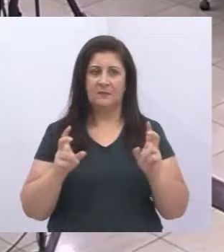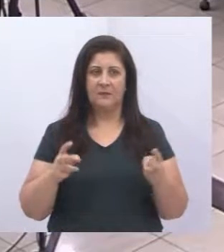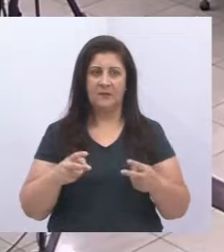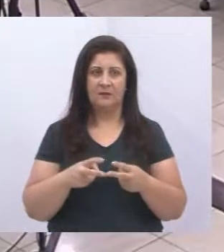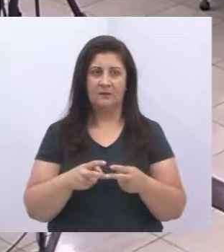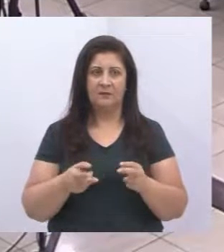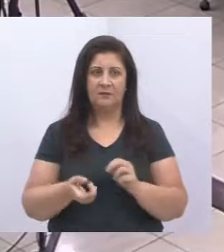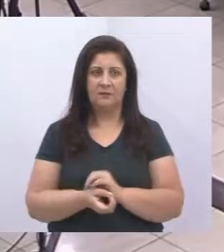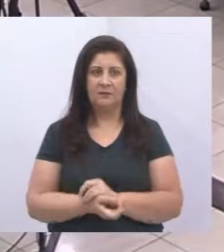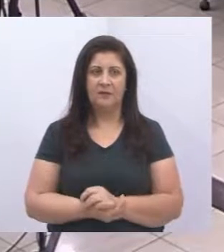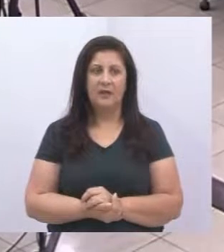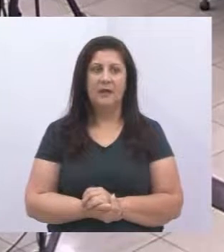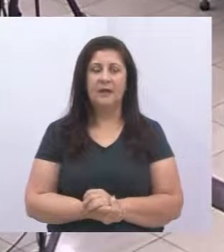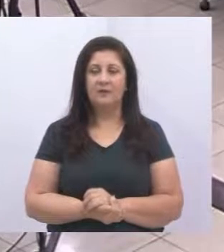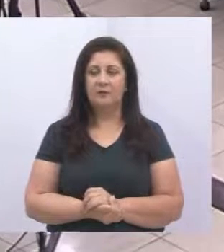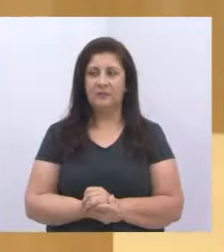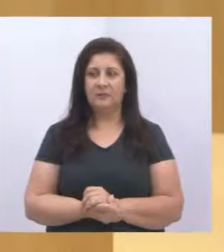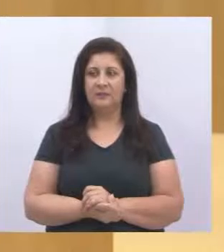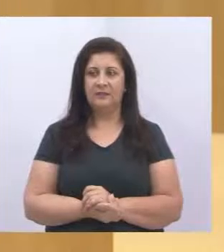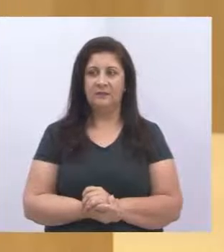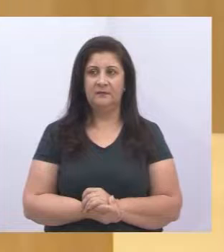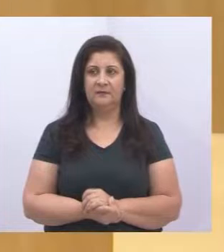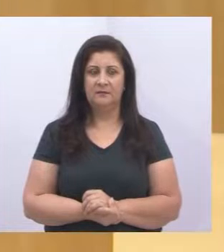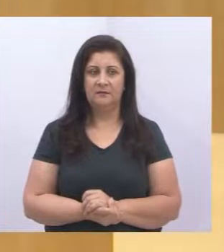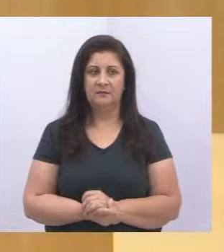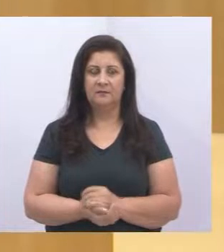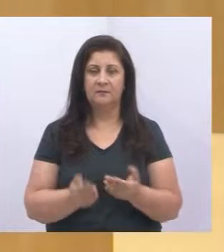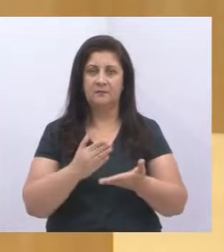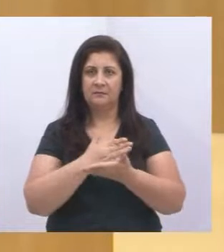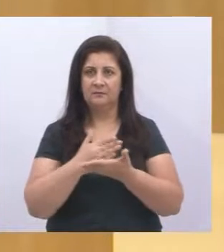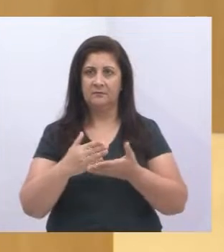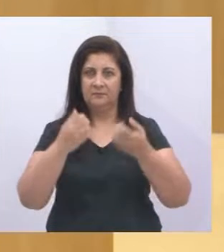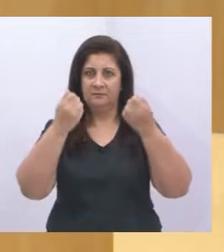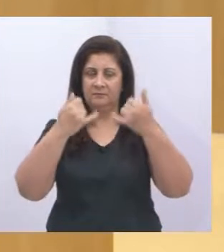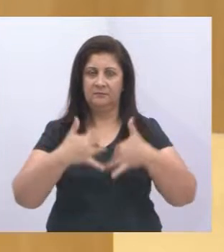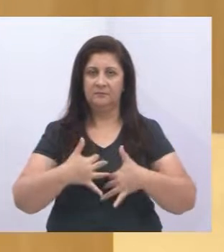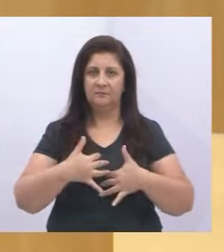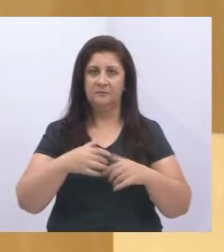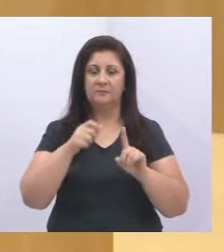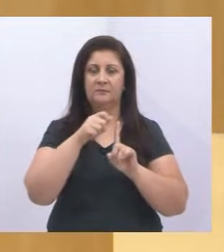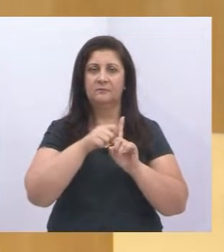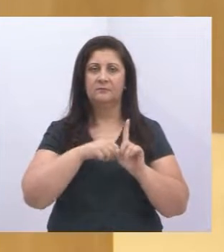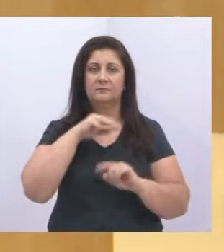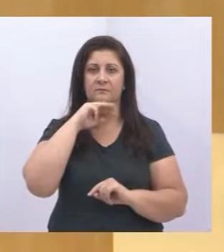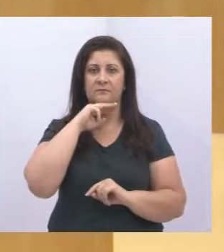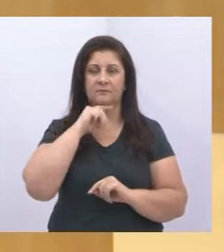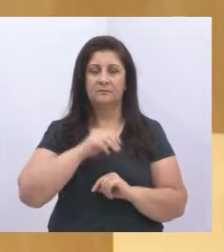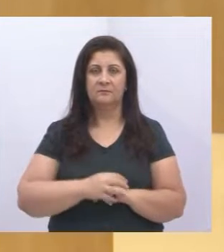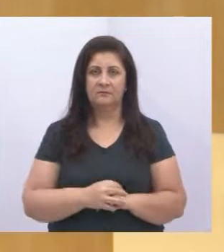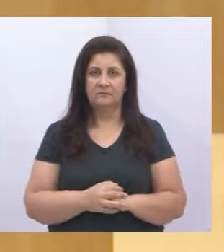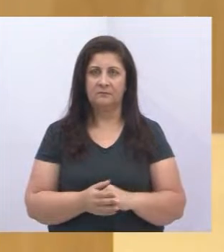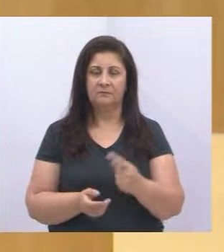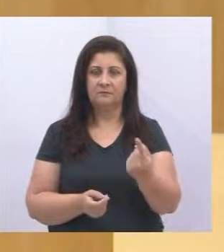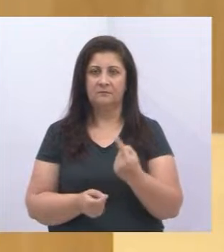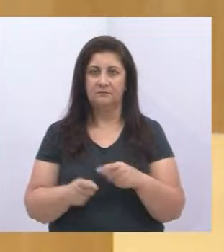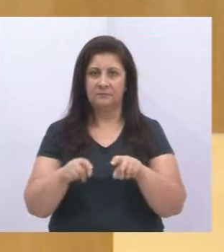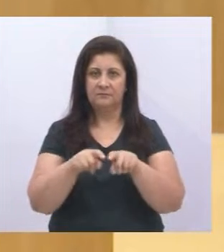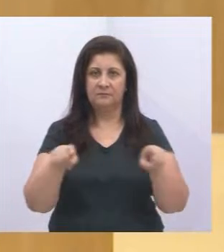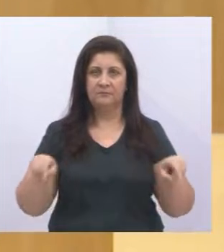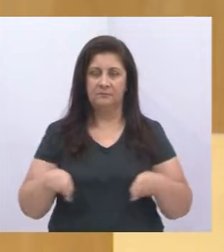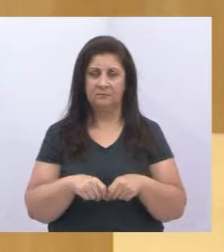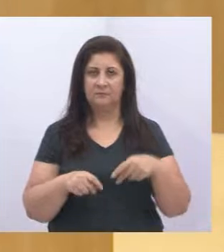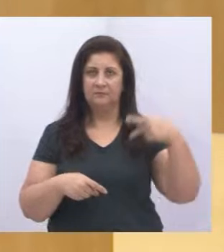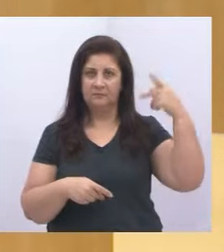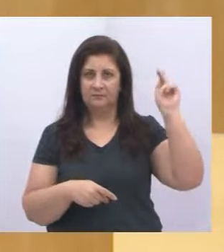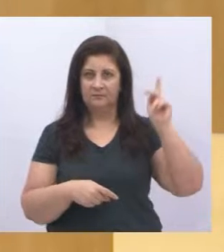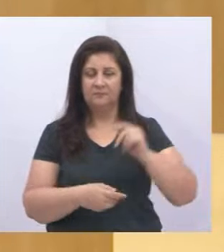Gostaria de começar por aqui dizendo que em março foi atendido no meu gabinete, meu não,